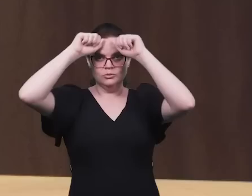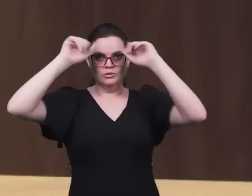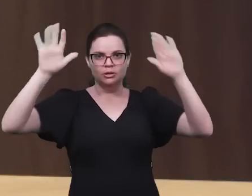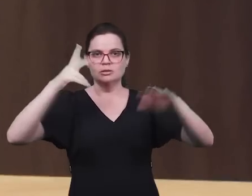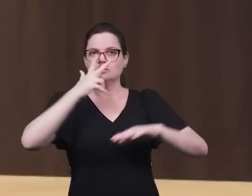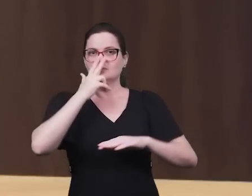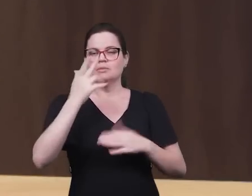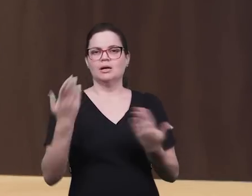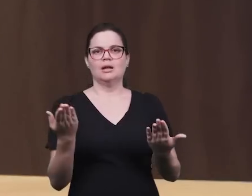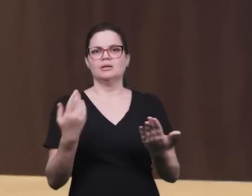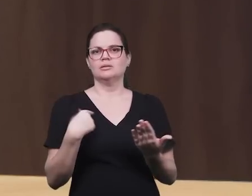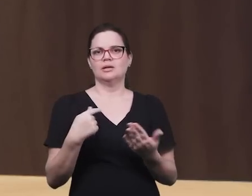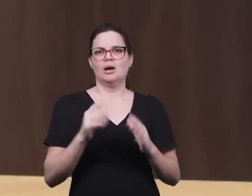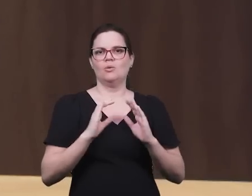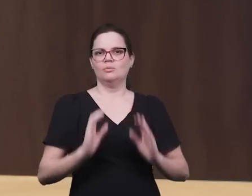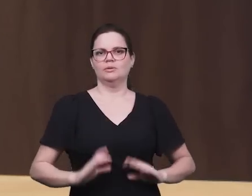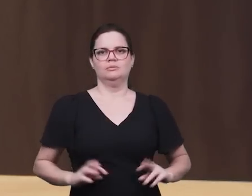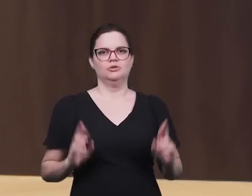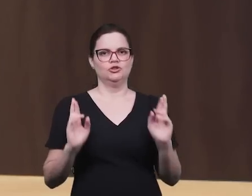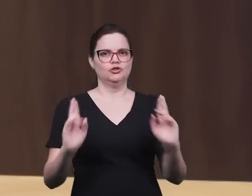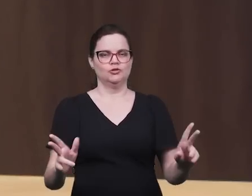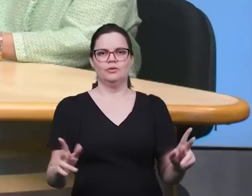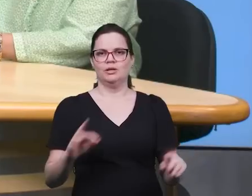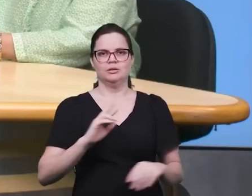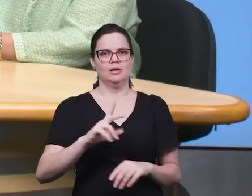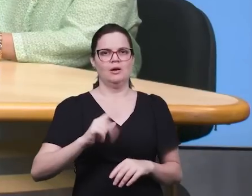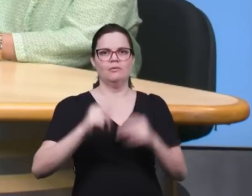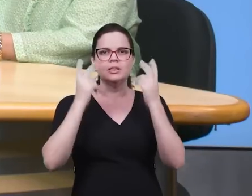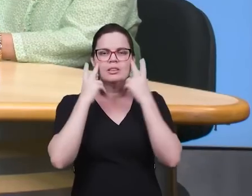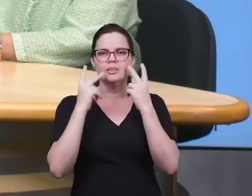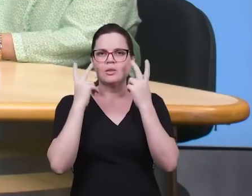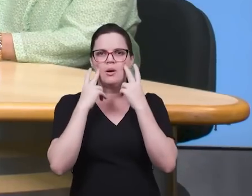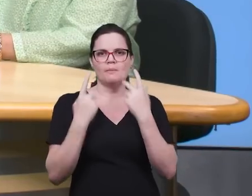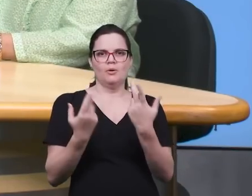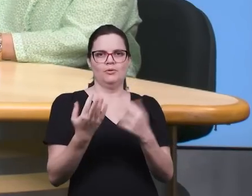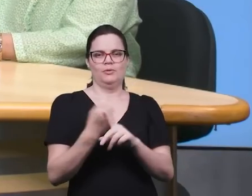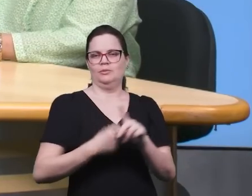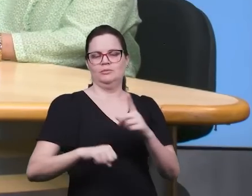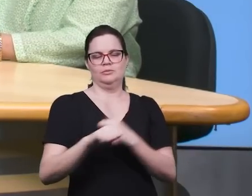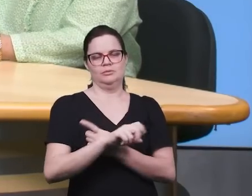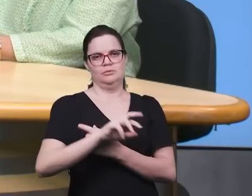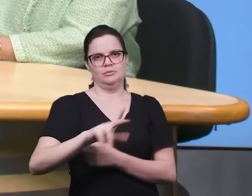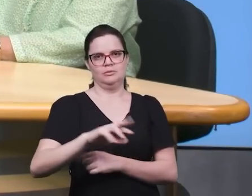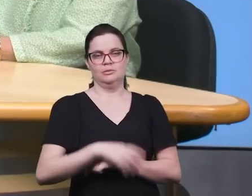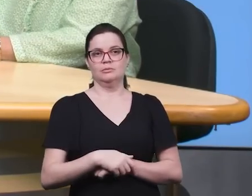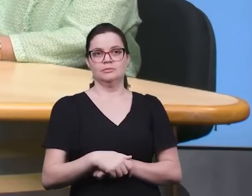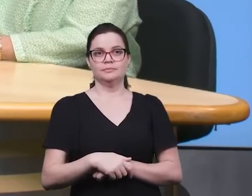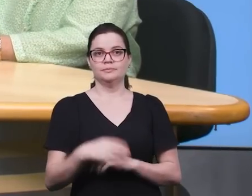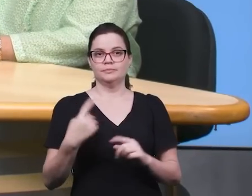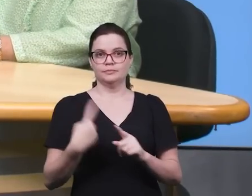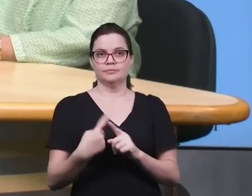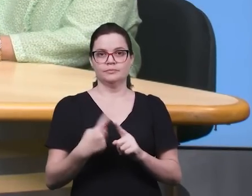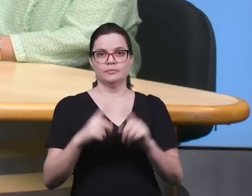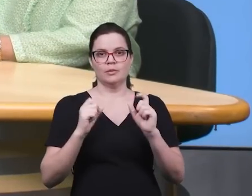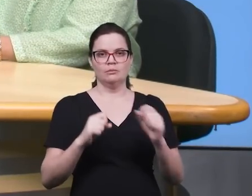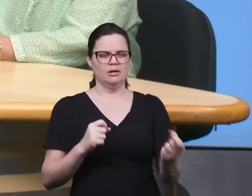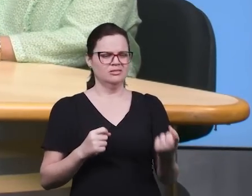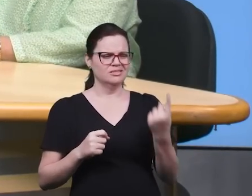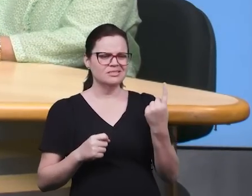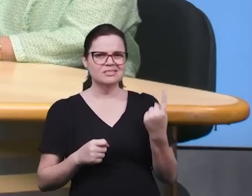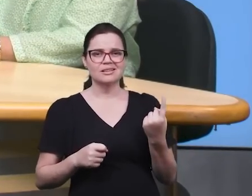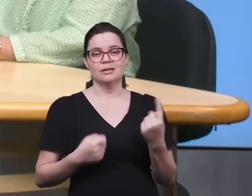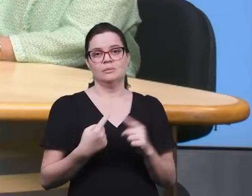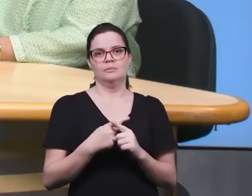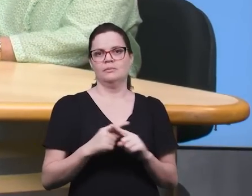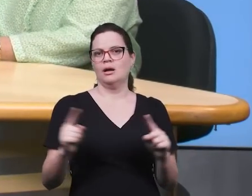são comportamentos fora da sociedade, né? Exatamente, são os comportamentos atípicos, Sim. né? Por serem atípicos, podem ser chamados de estranhos, esquisitos,